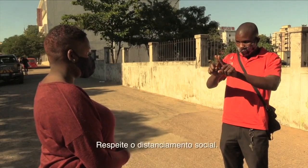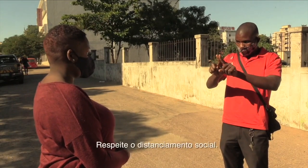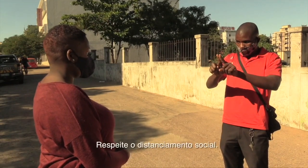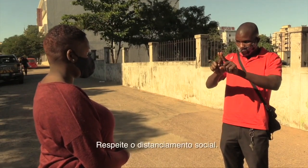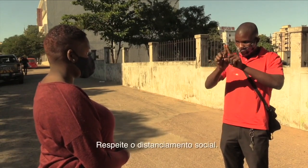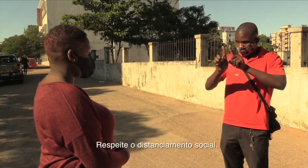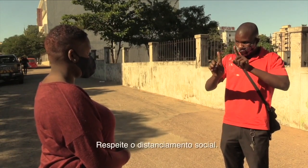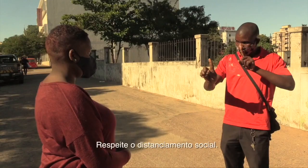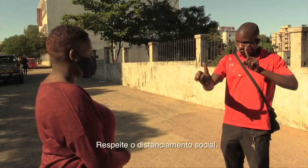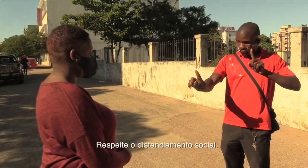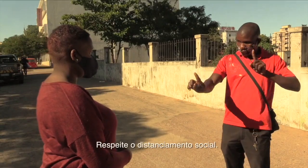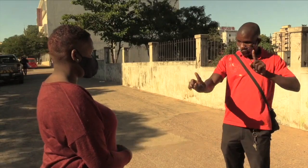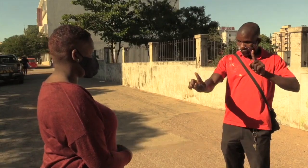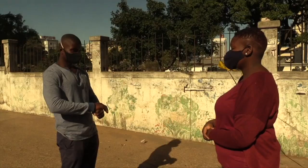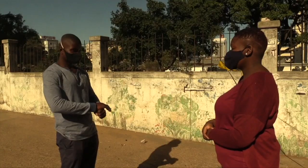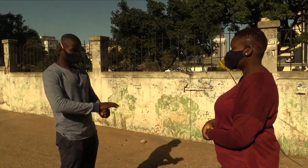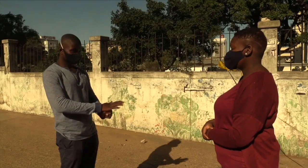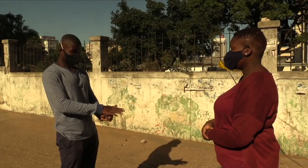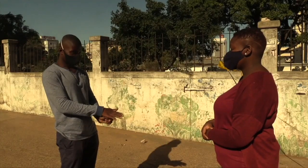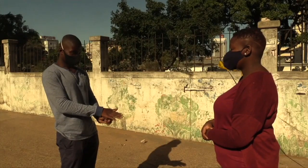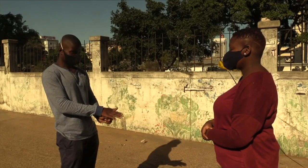Respeite o distanciamento social.